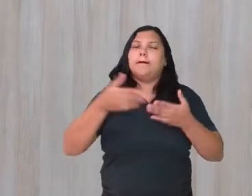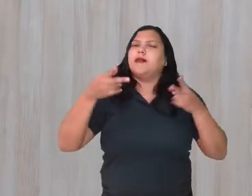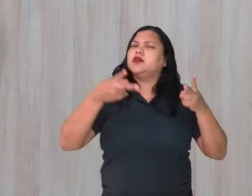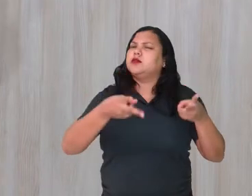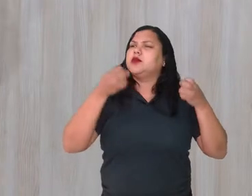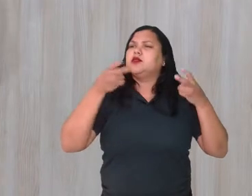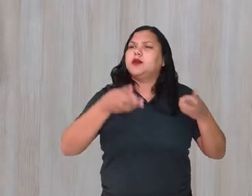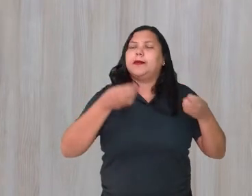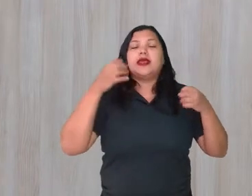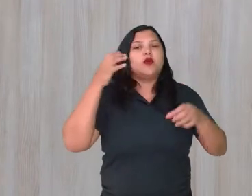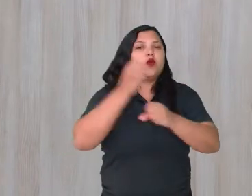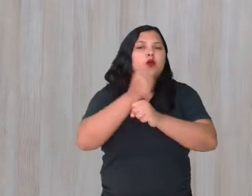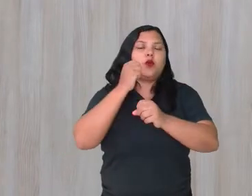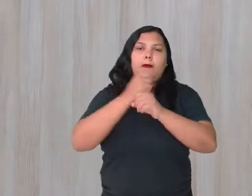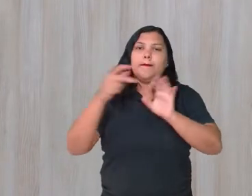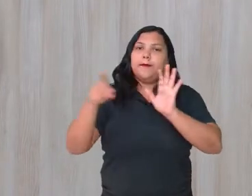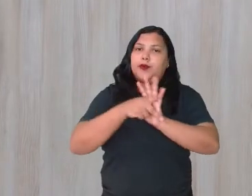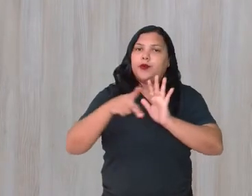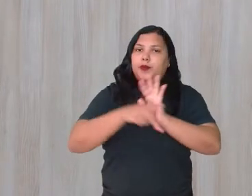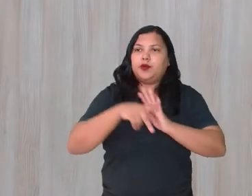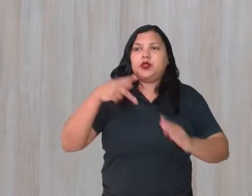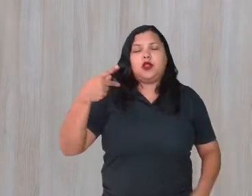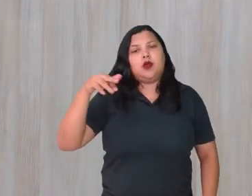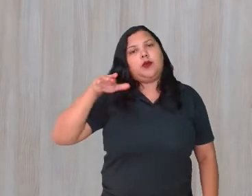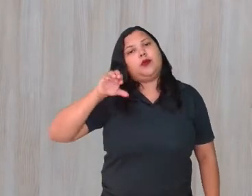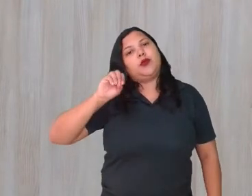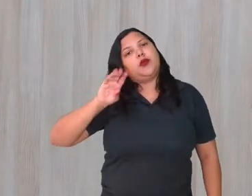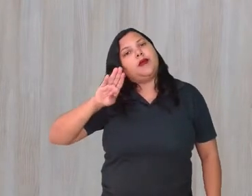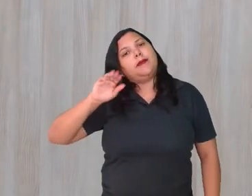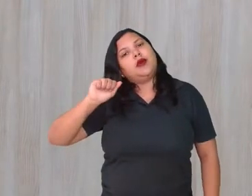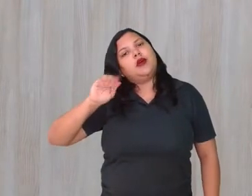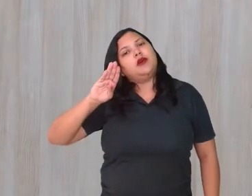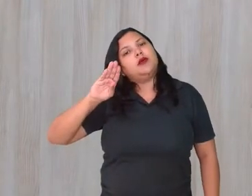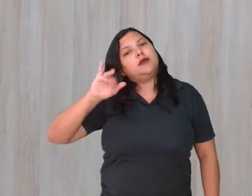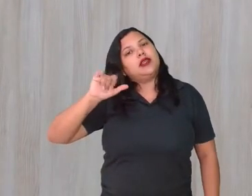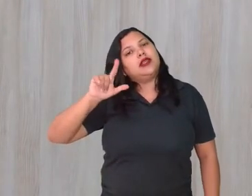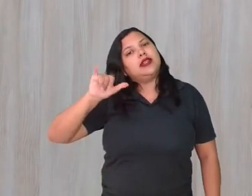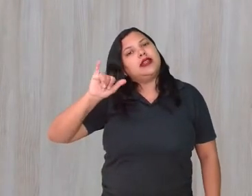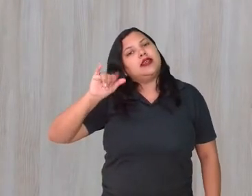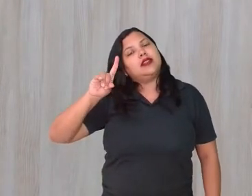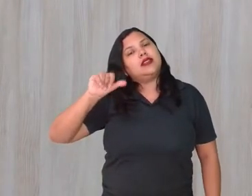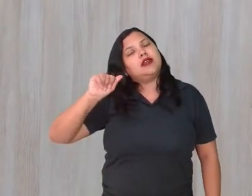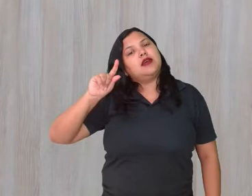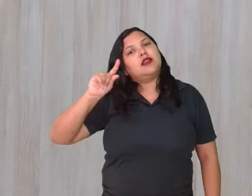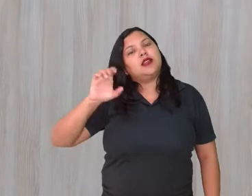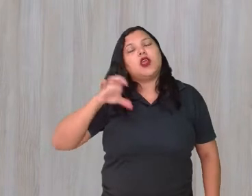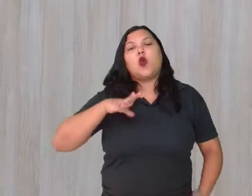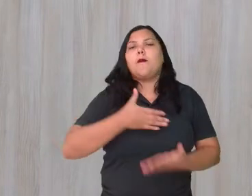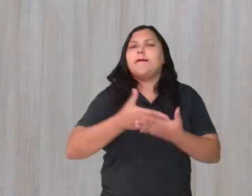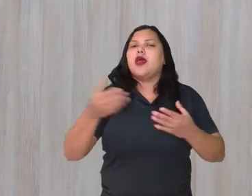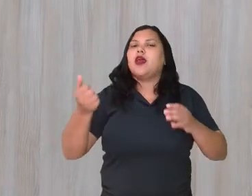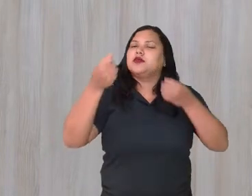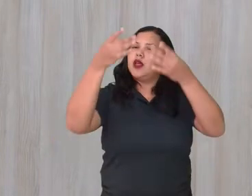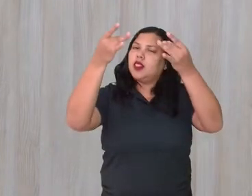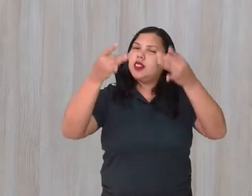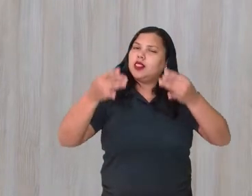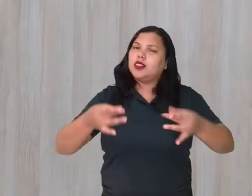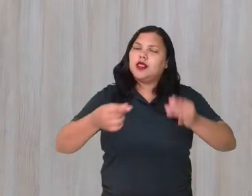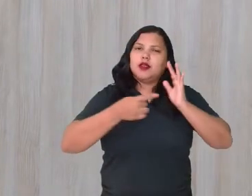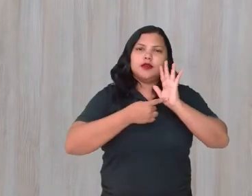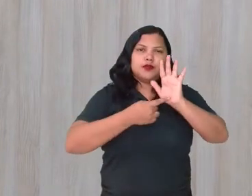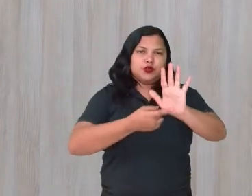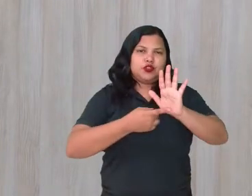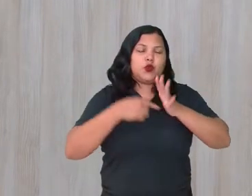perceber que o cálculo da probabilidade, o cálculo das chances, ele começa a aparecer em algumas determinadas situações